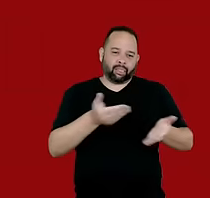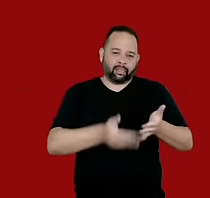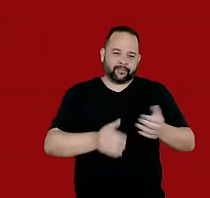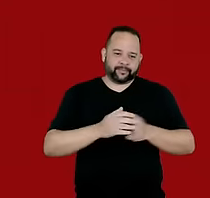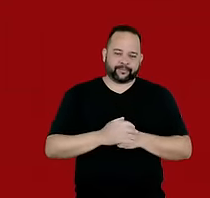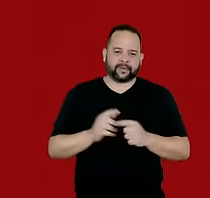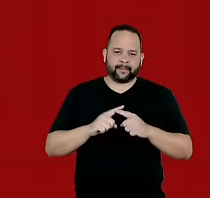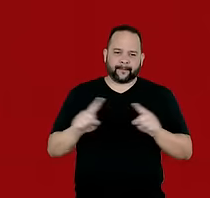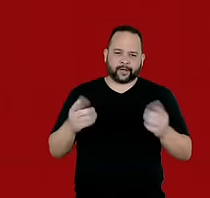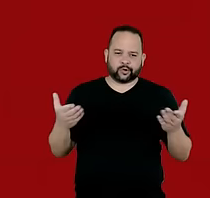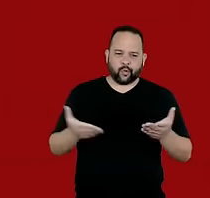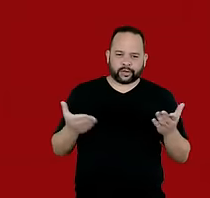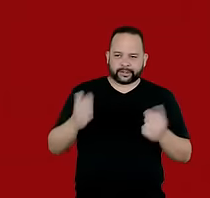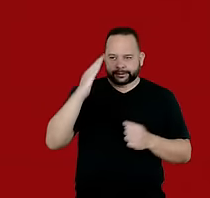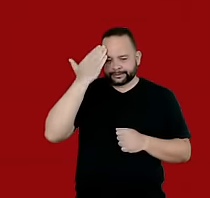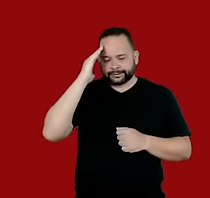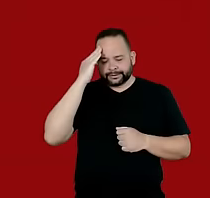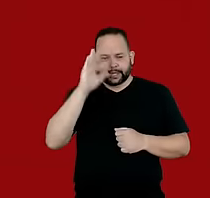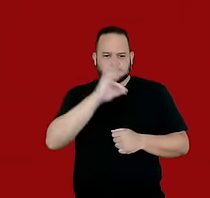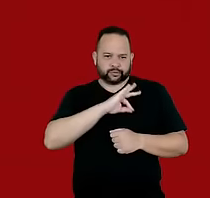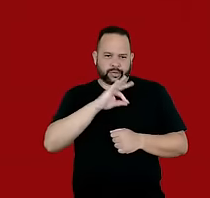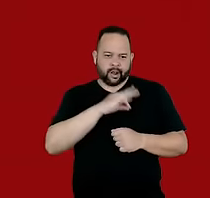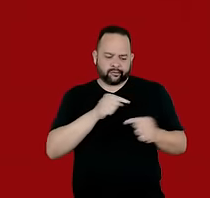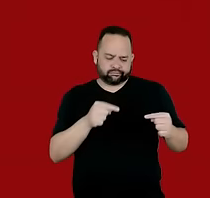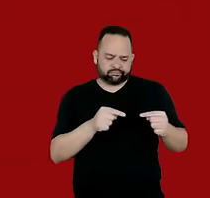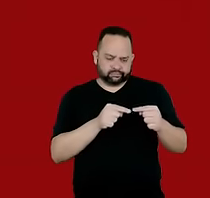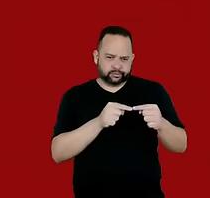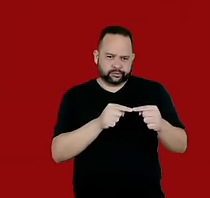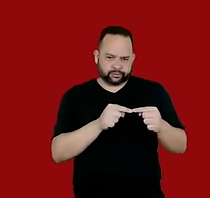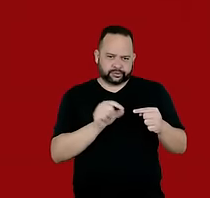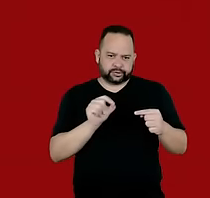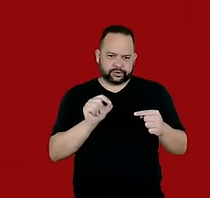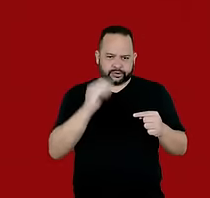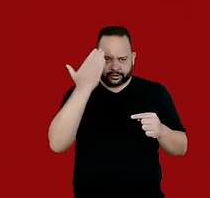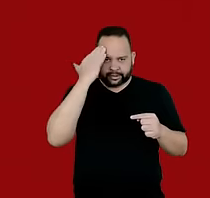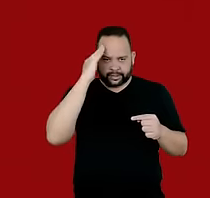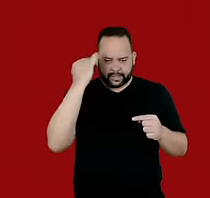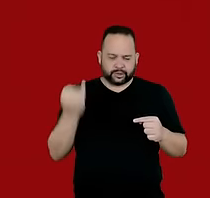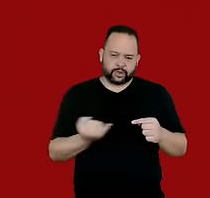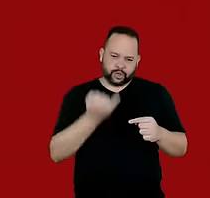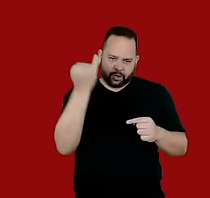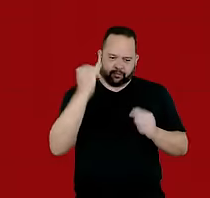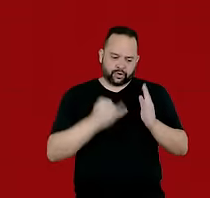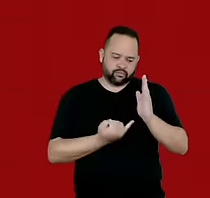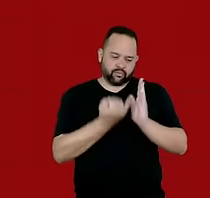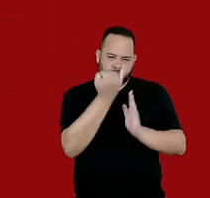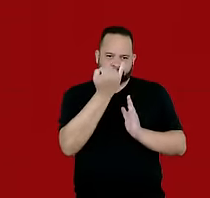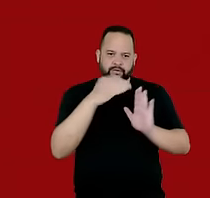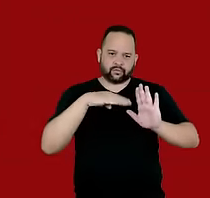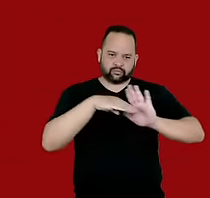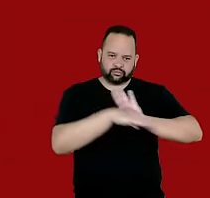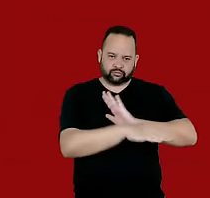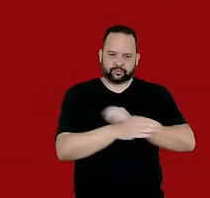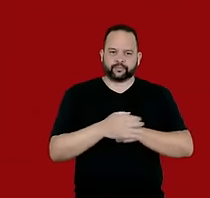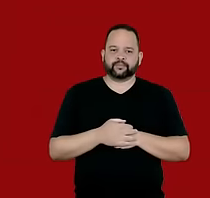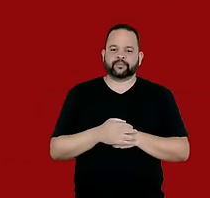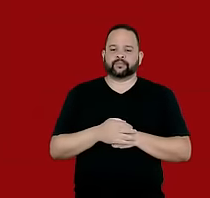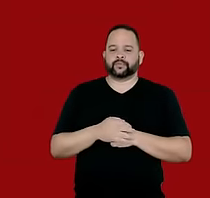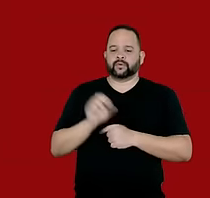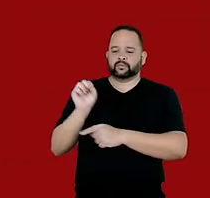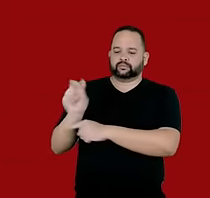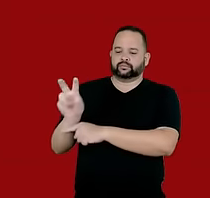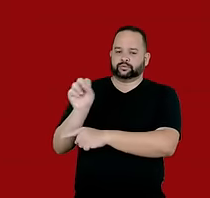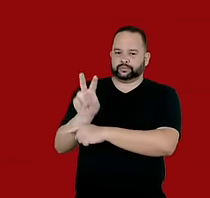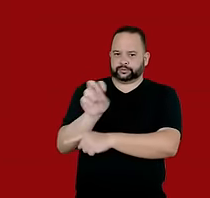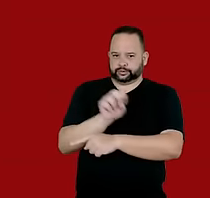cenário necessário para esse processo de convergência de inflação mercado de trabalho eu mostrei globalmente é Um